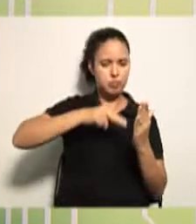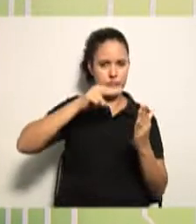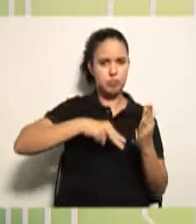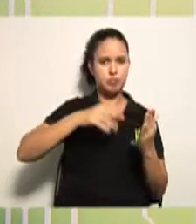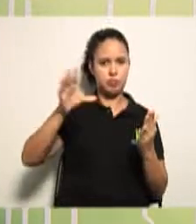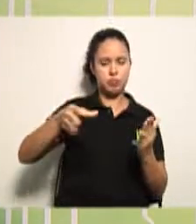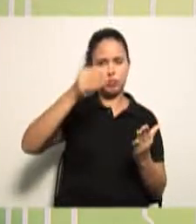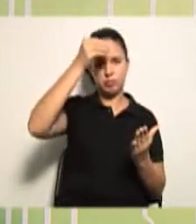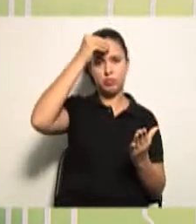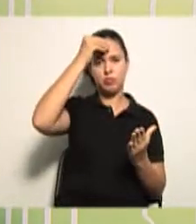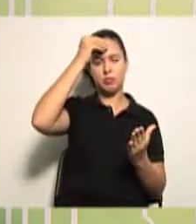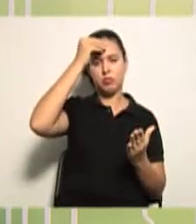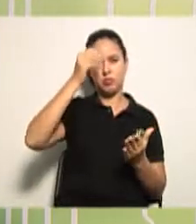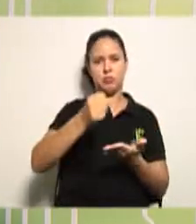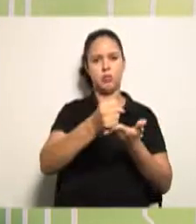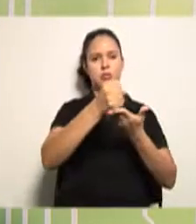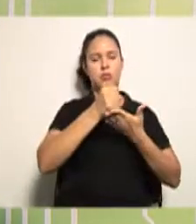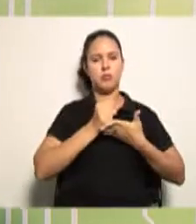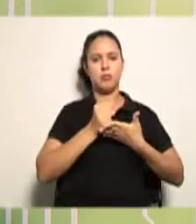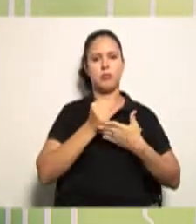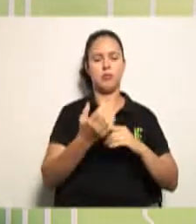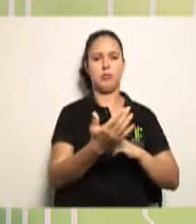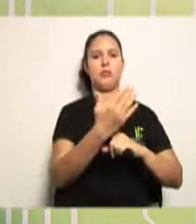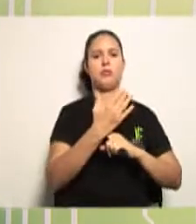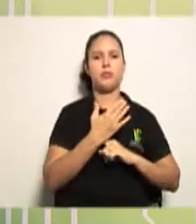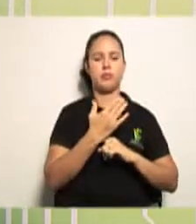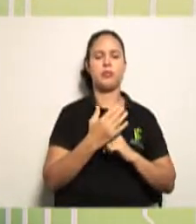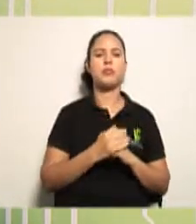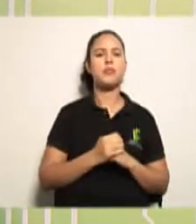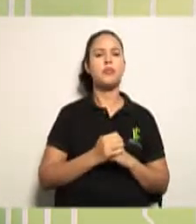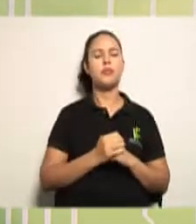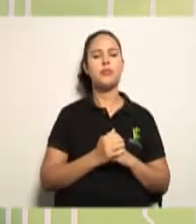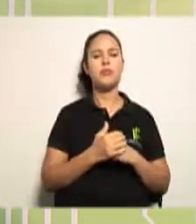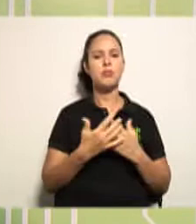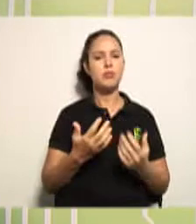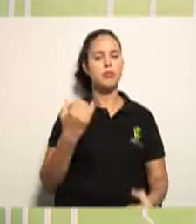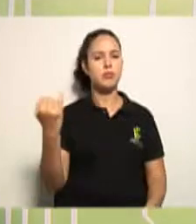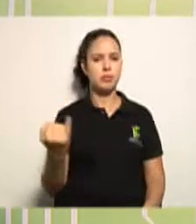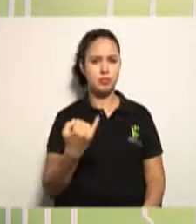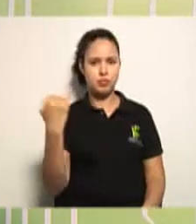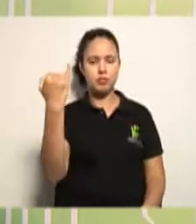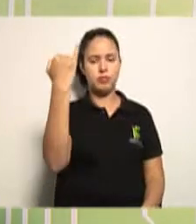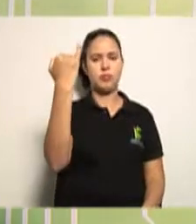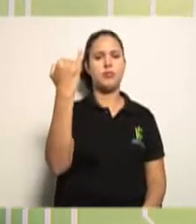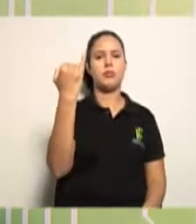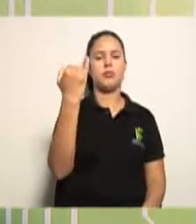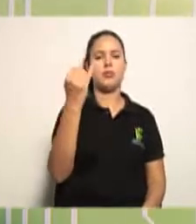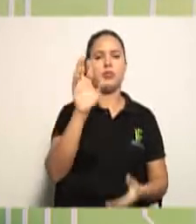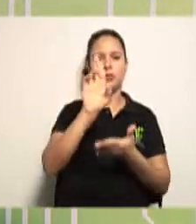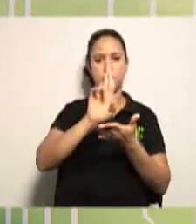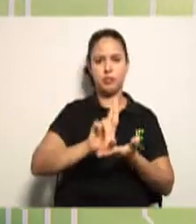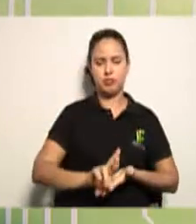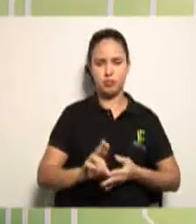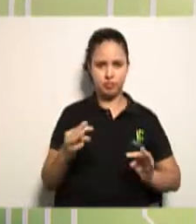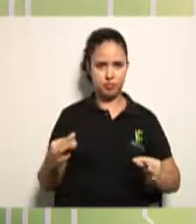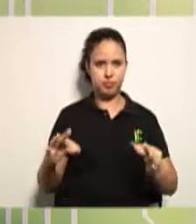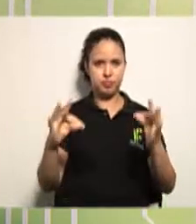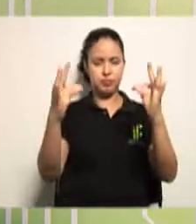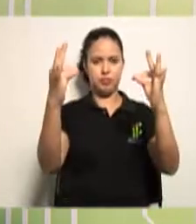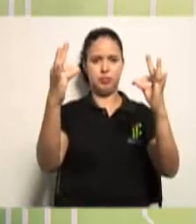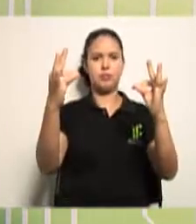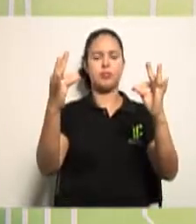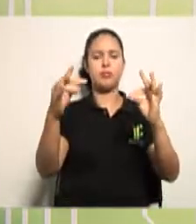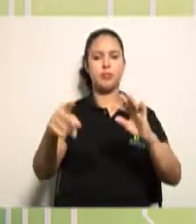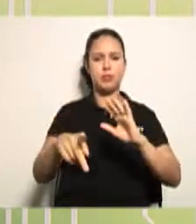me dar segurança em relação àquela dúvida que eu tinha. Então é importante os recursos tecnológicos como ferramentas